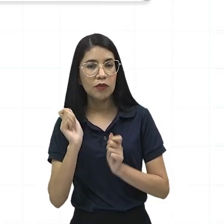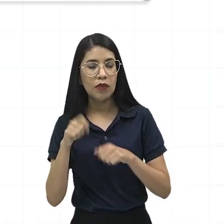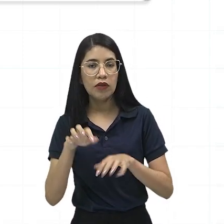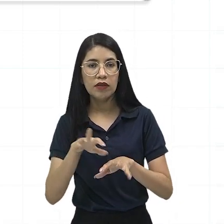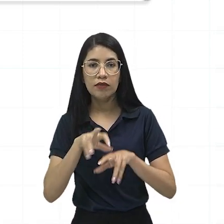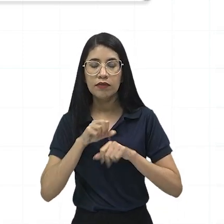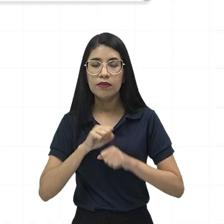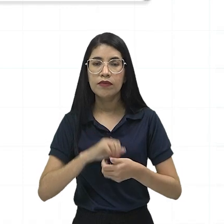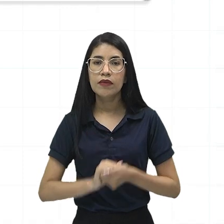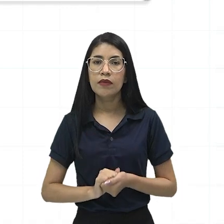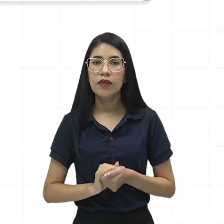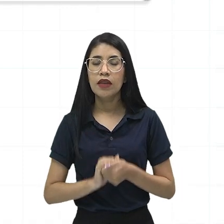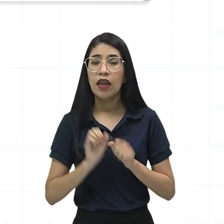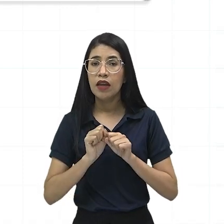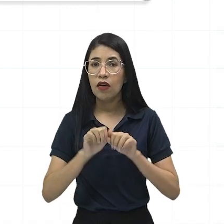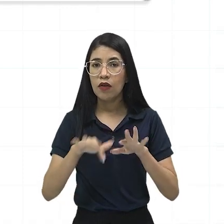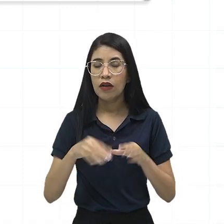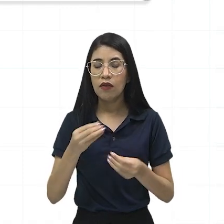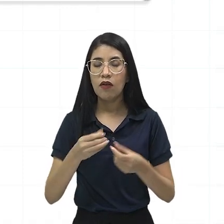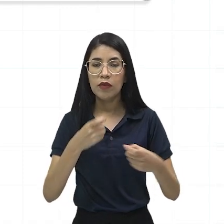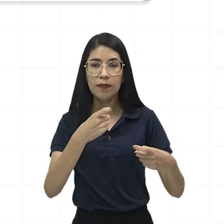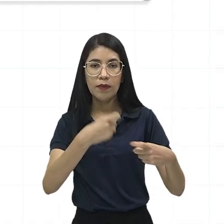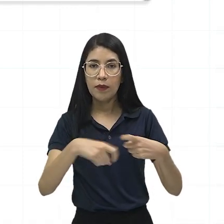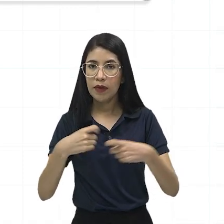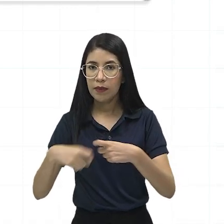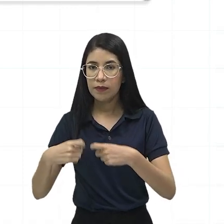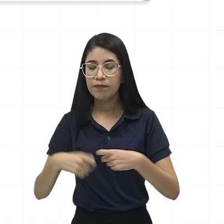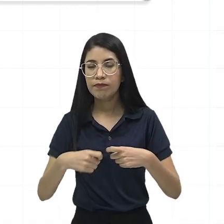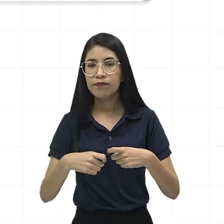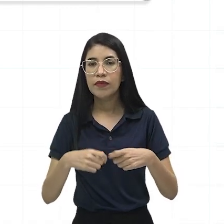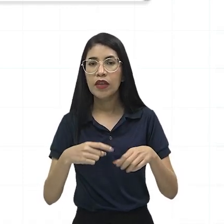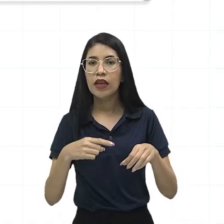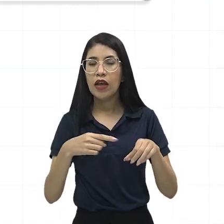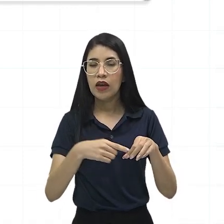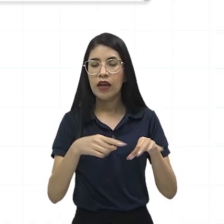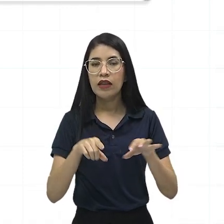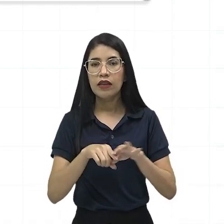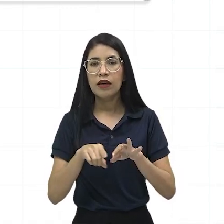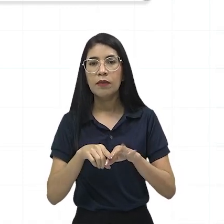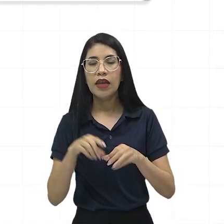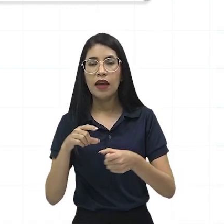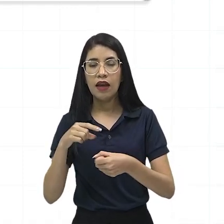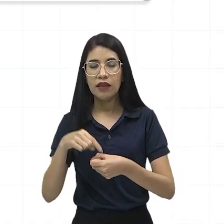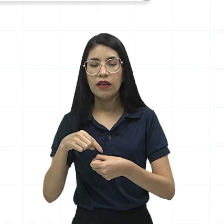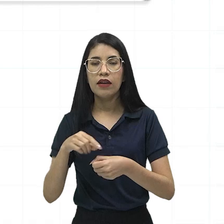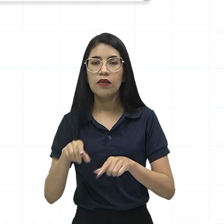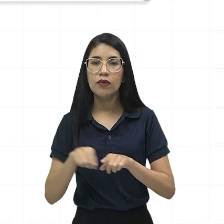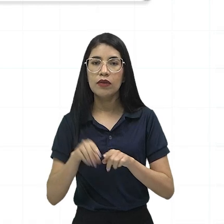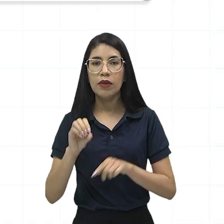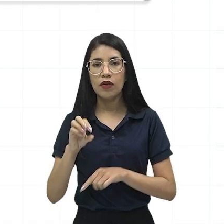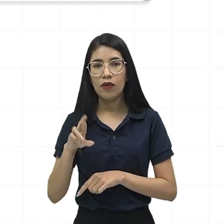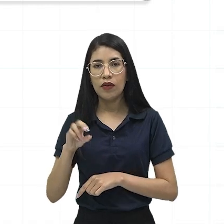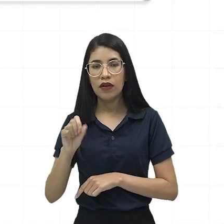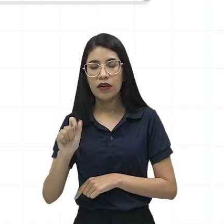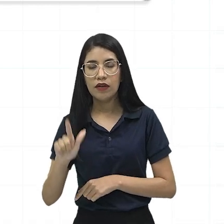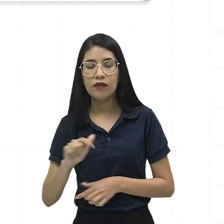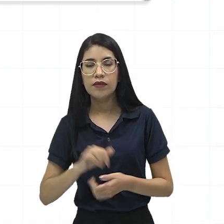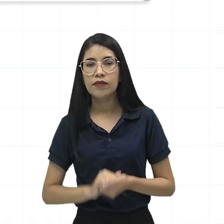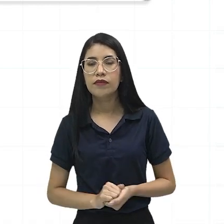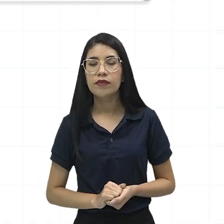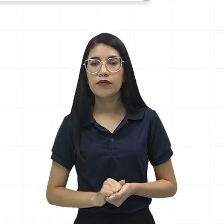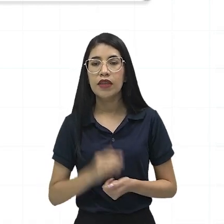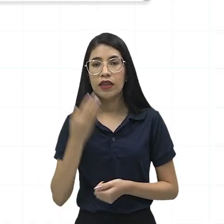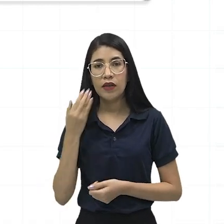ser transmitida pelo contato sexual vaginal, oral ou anal. Então, nós temos aí em close